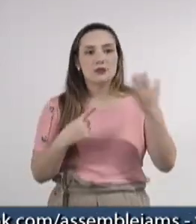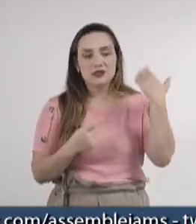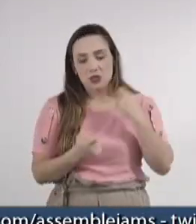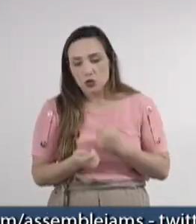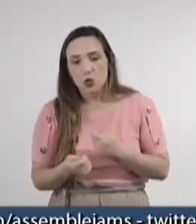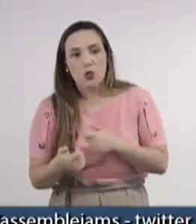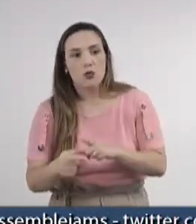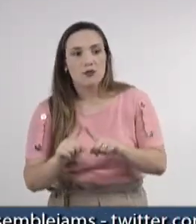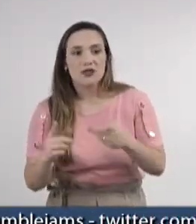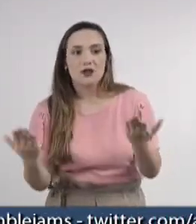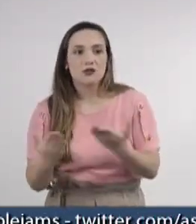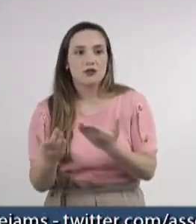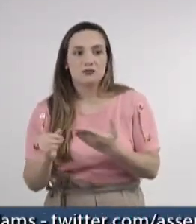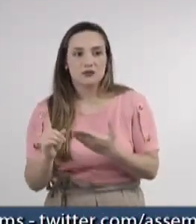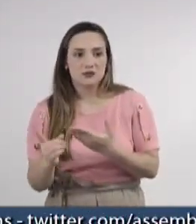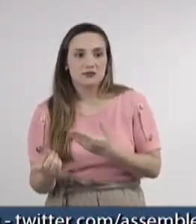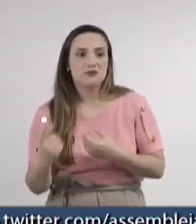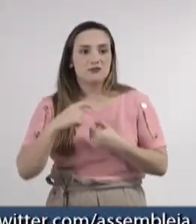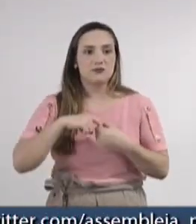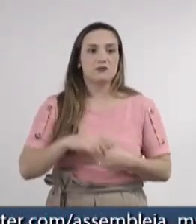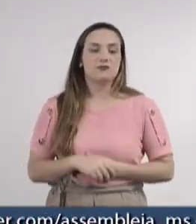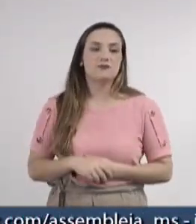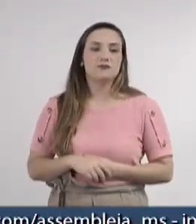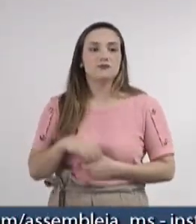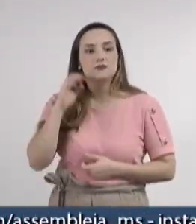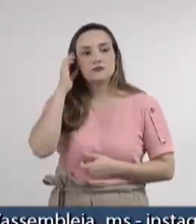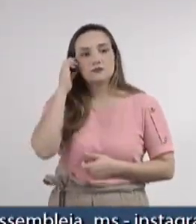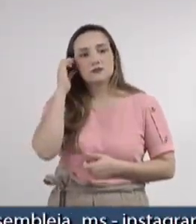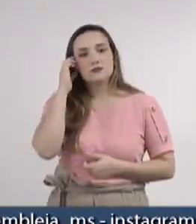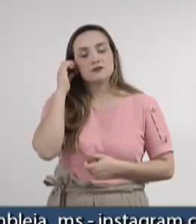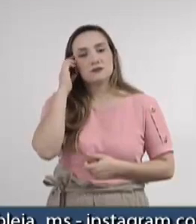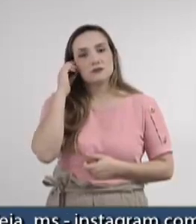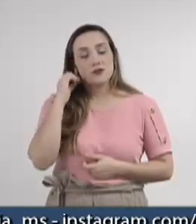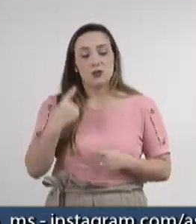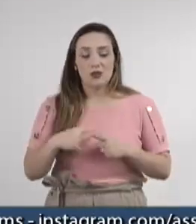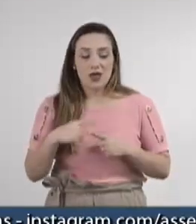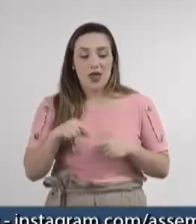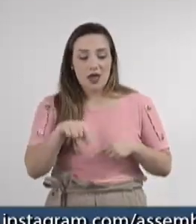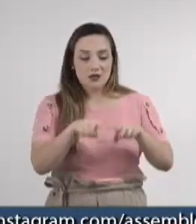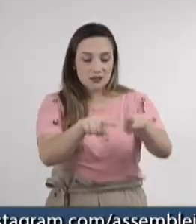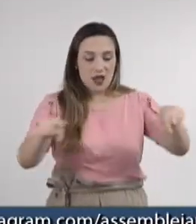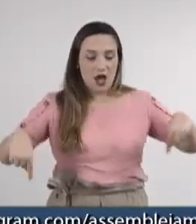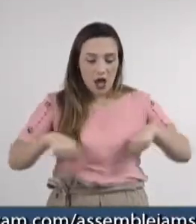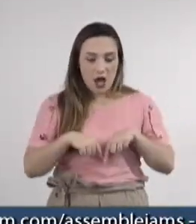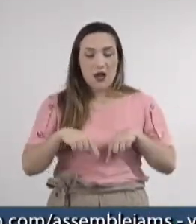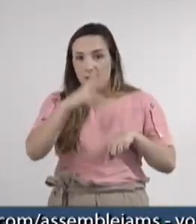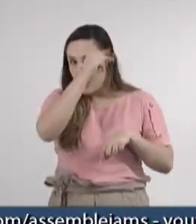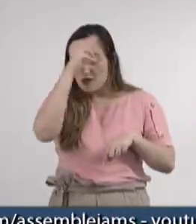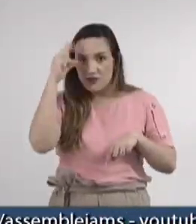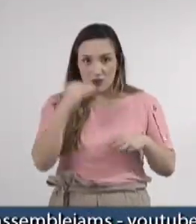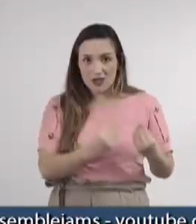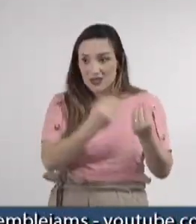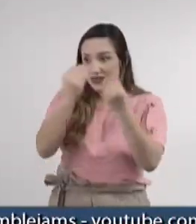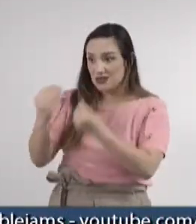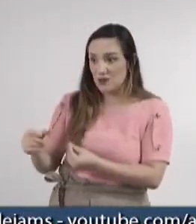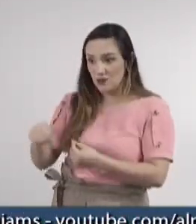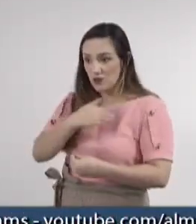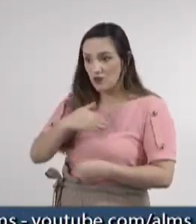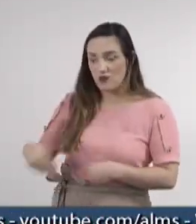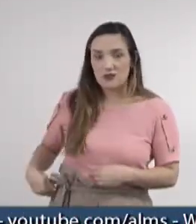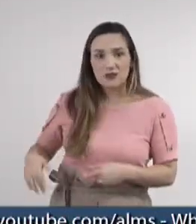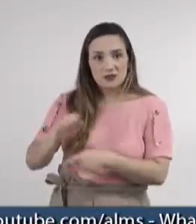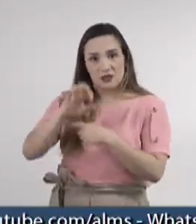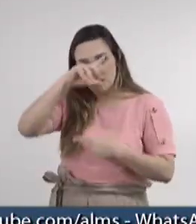área. Esse requerimento justifica-se no fato de que a área foi cedida pela Prefeitura de Dourados para o governo de Mato Grosso do